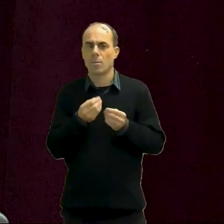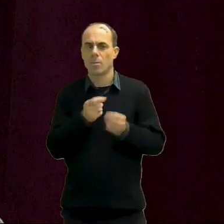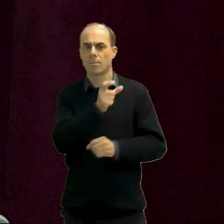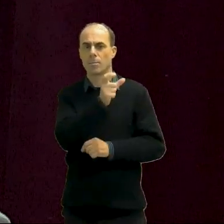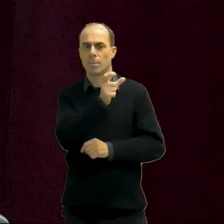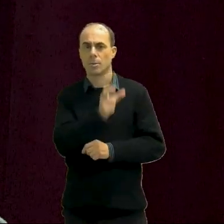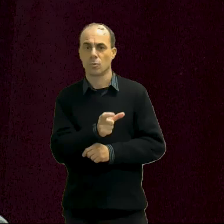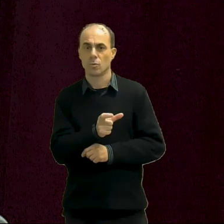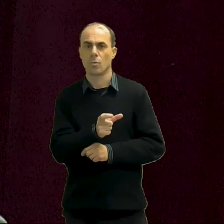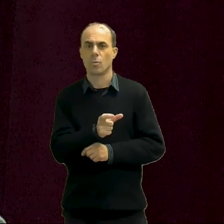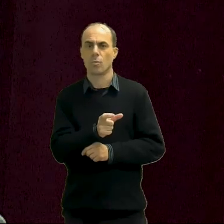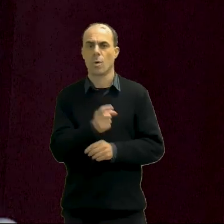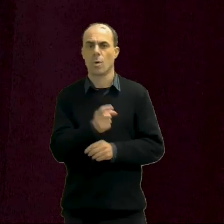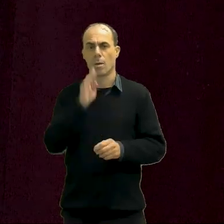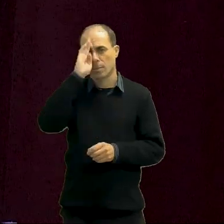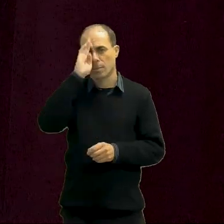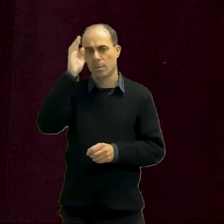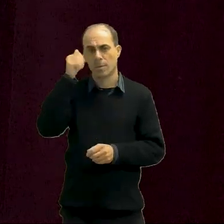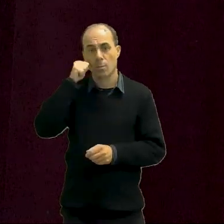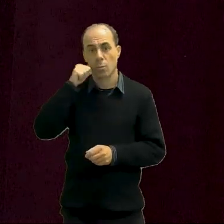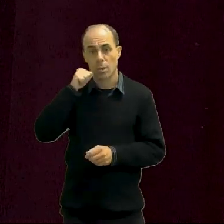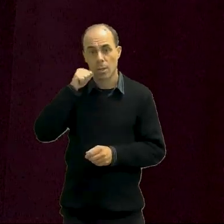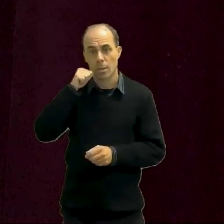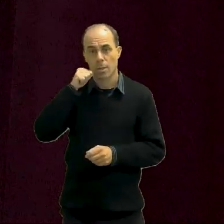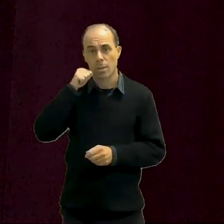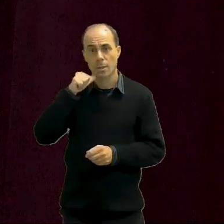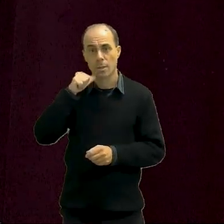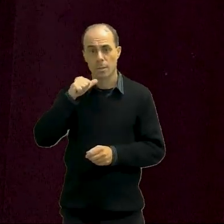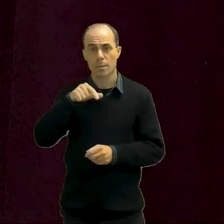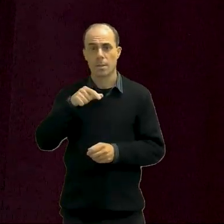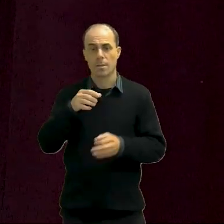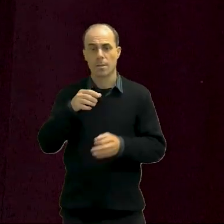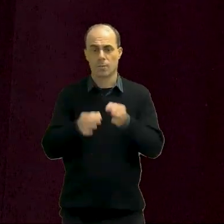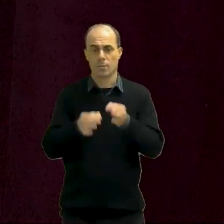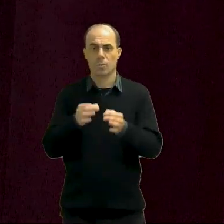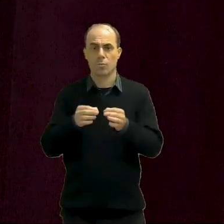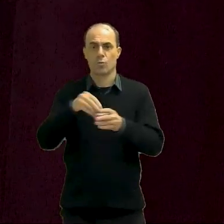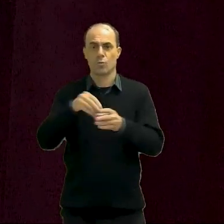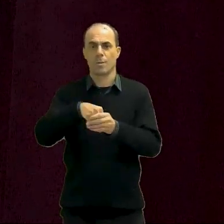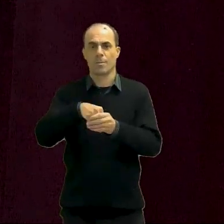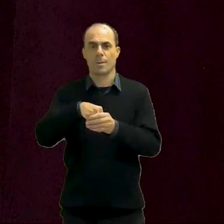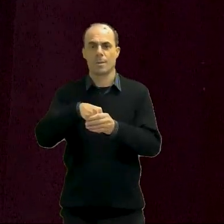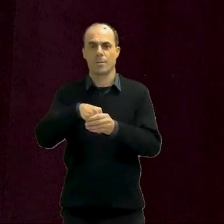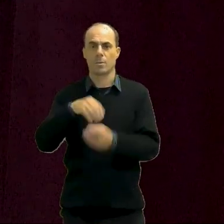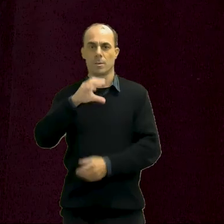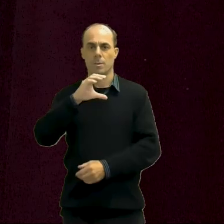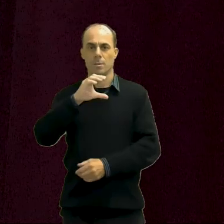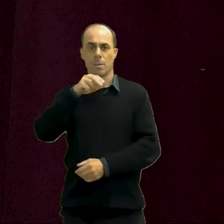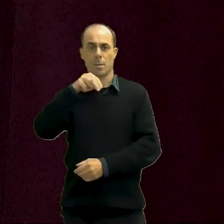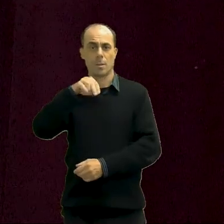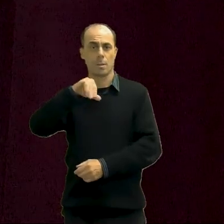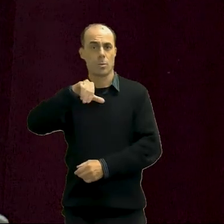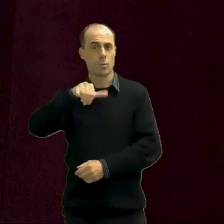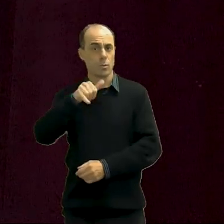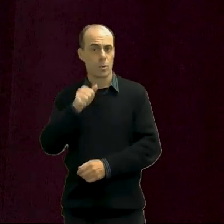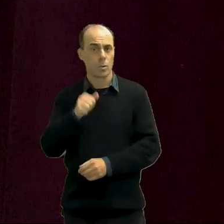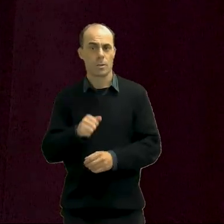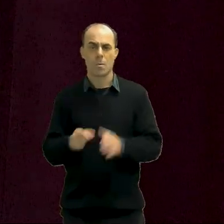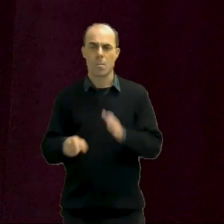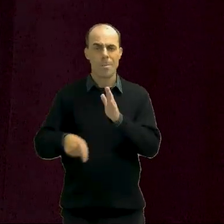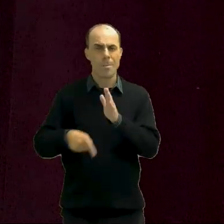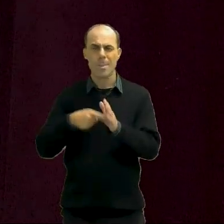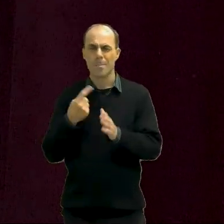mulher eh no julgamento né é um protocolo do CNJ e foi o primeiro caso eu acredito do